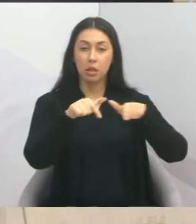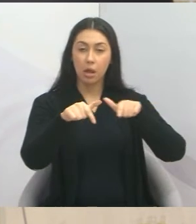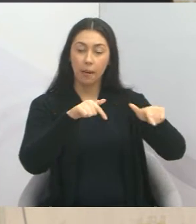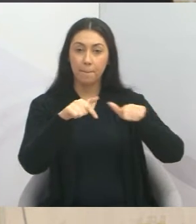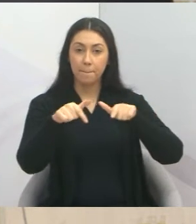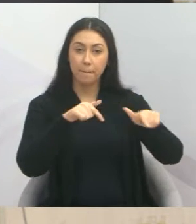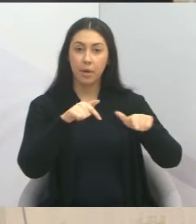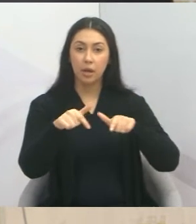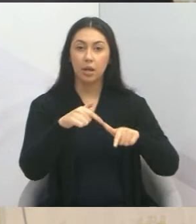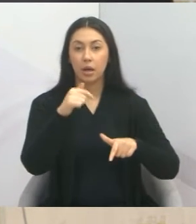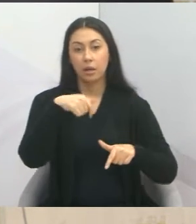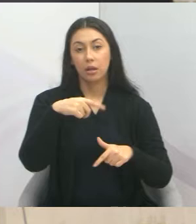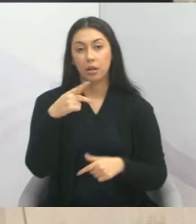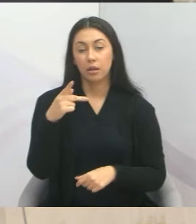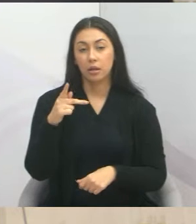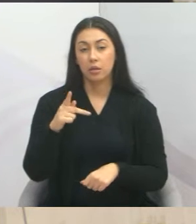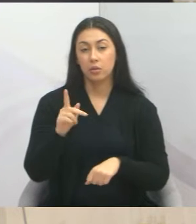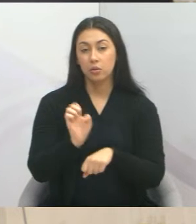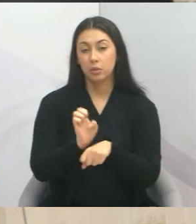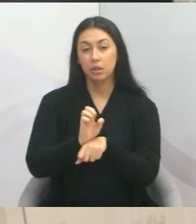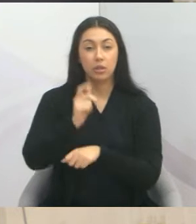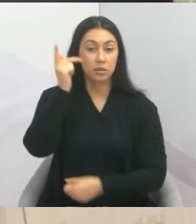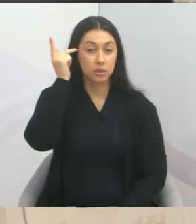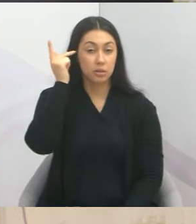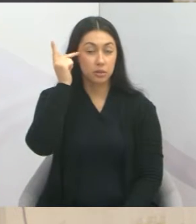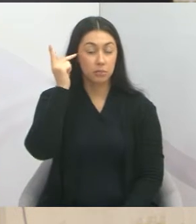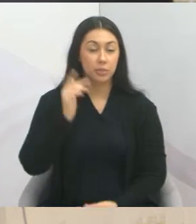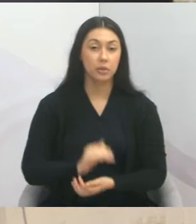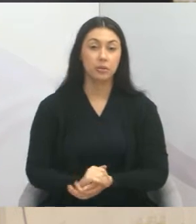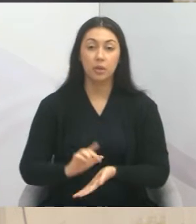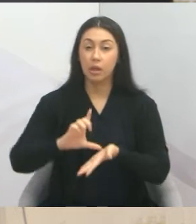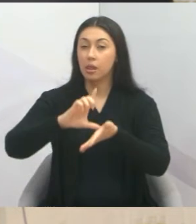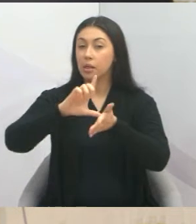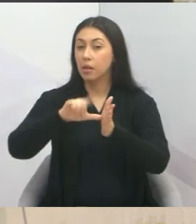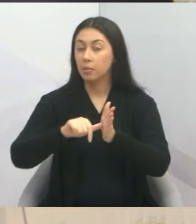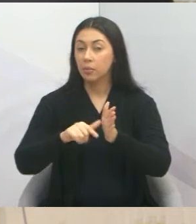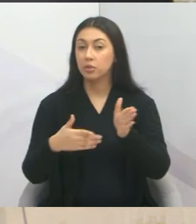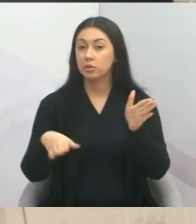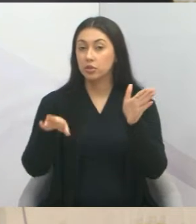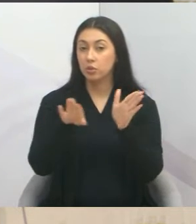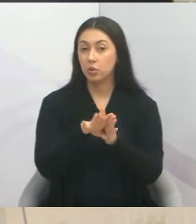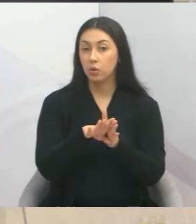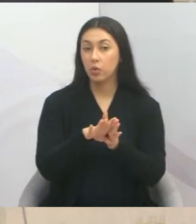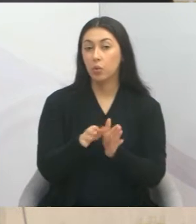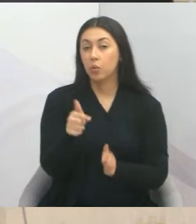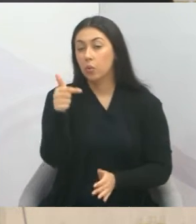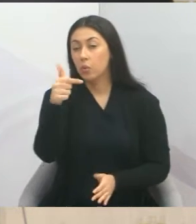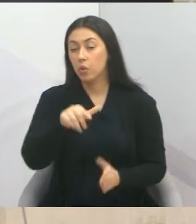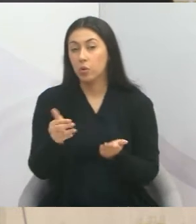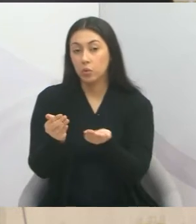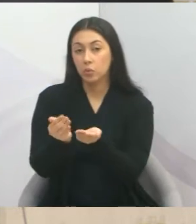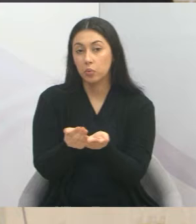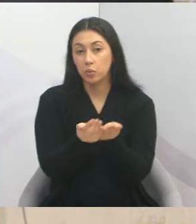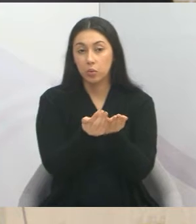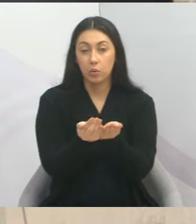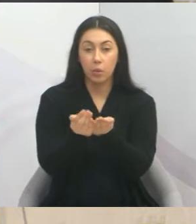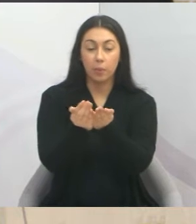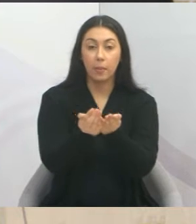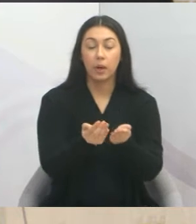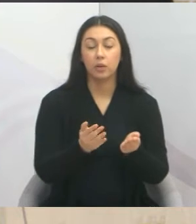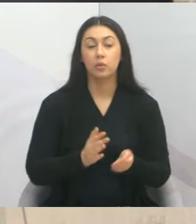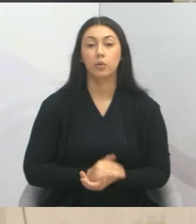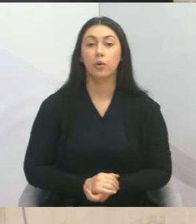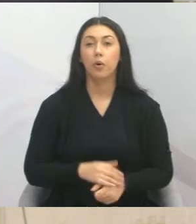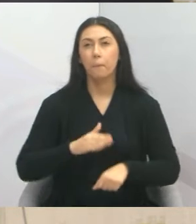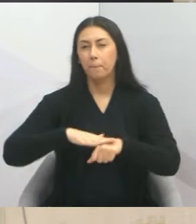do oeste paulista somente em 28d os 10 chegou a Santo outra navio ryojun Maru